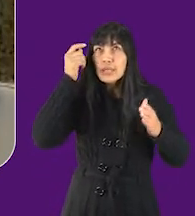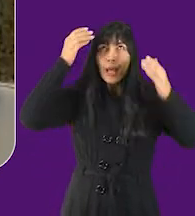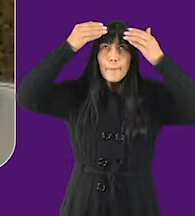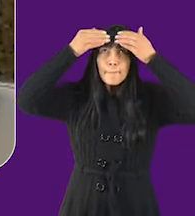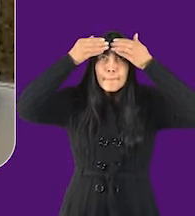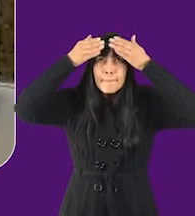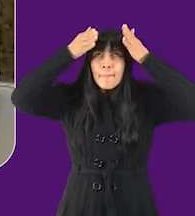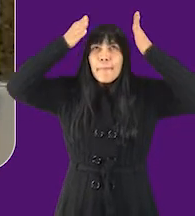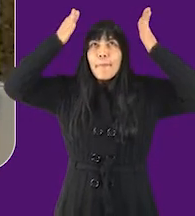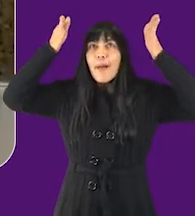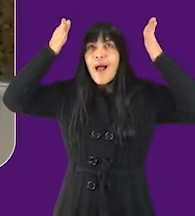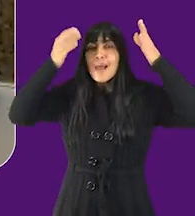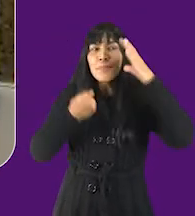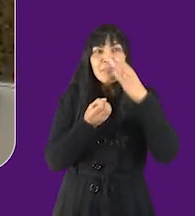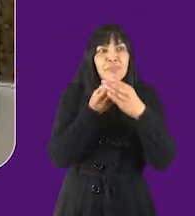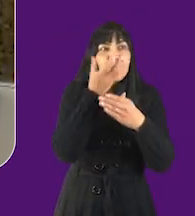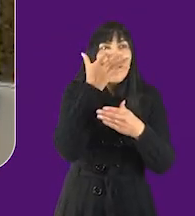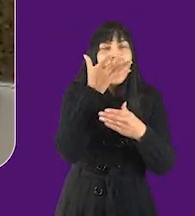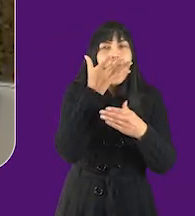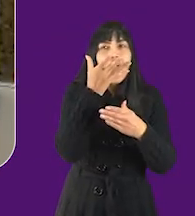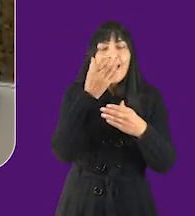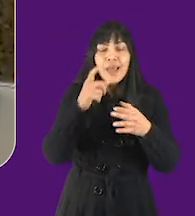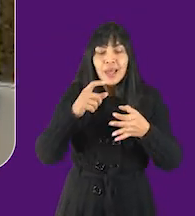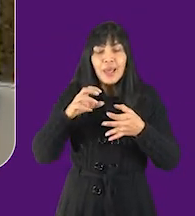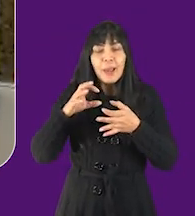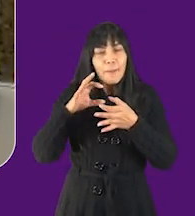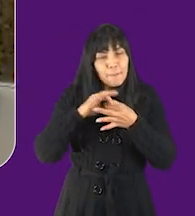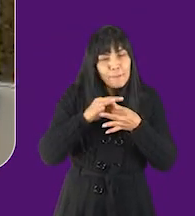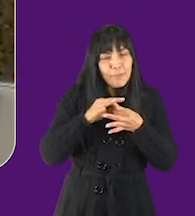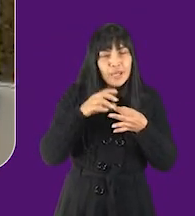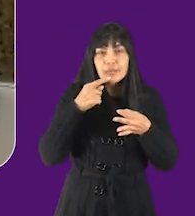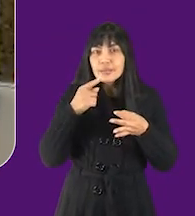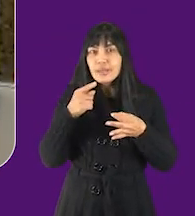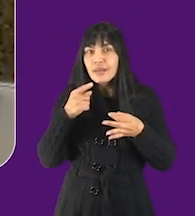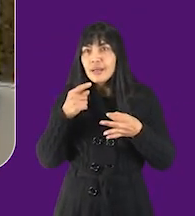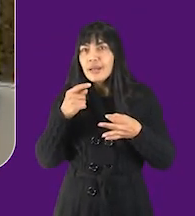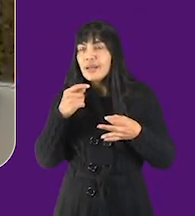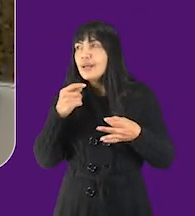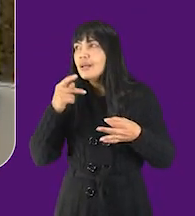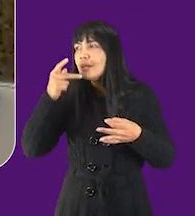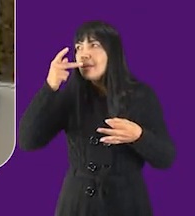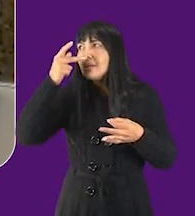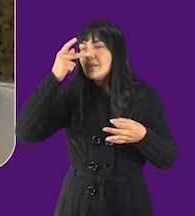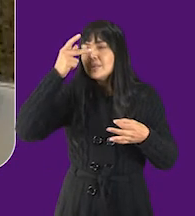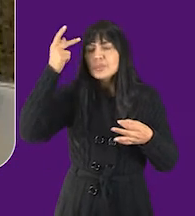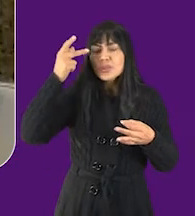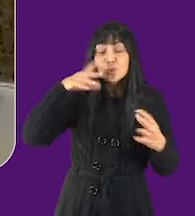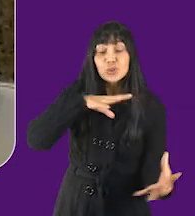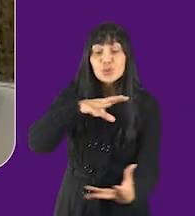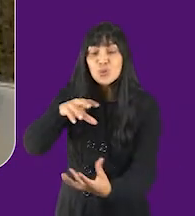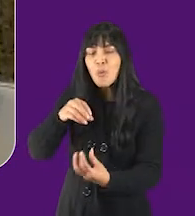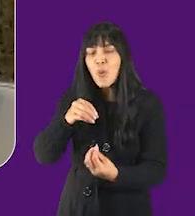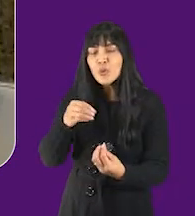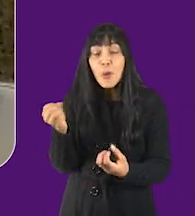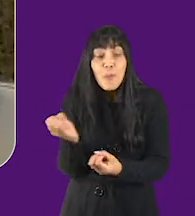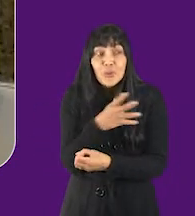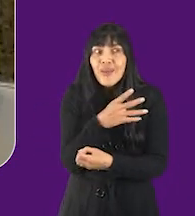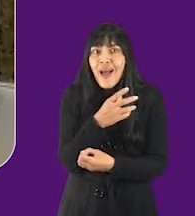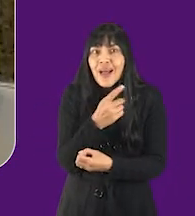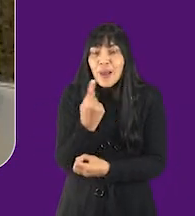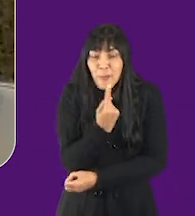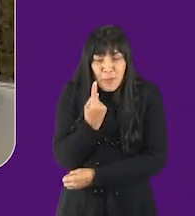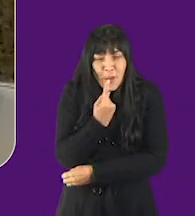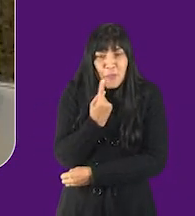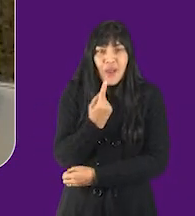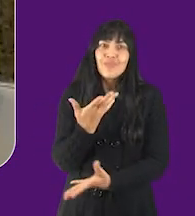nosso fundador e cocriar, de ter parcerias para continuar inovando. Ninguém mais no mundo consegue inovar somente sozinho,